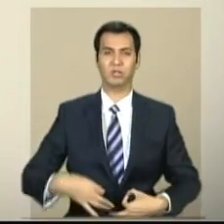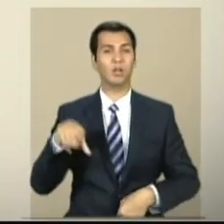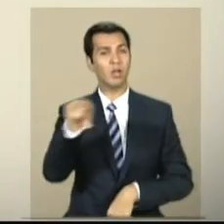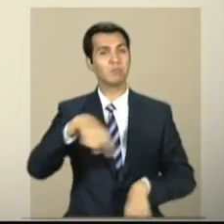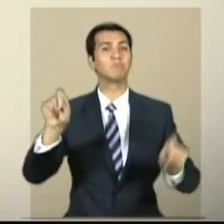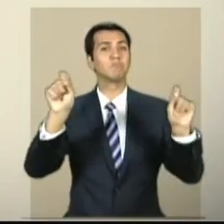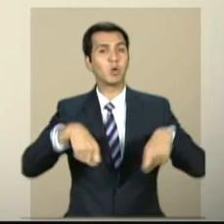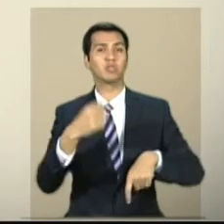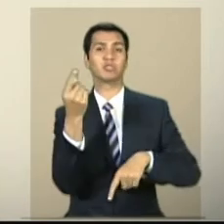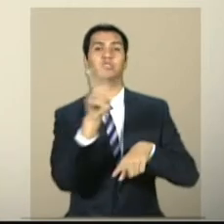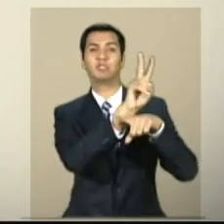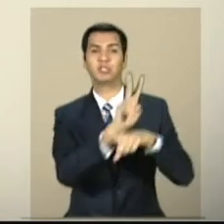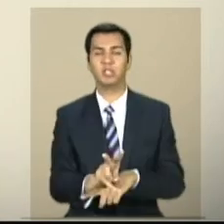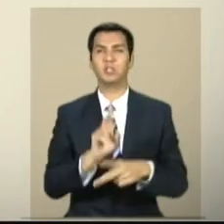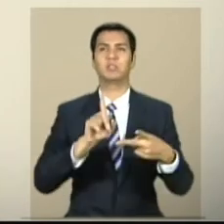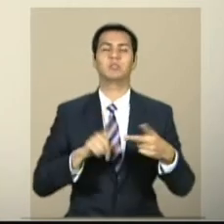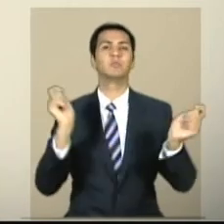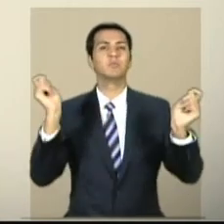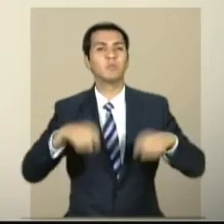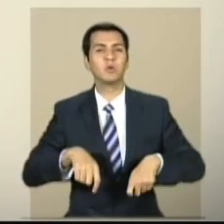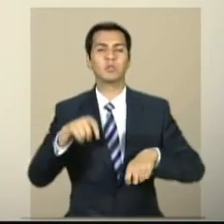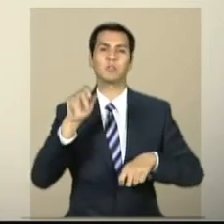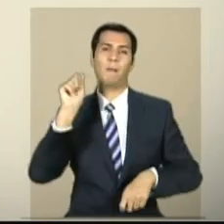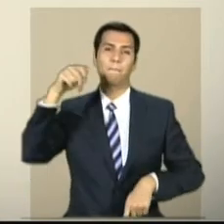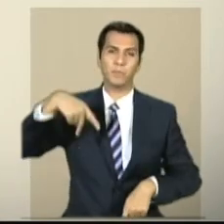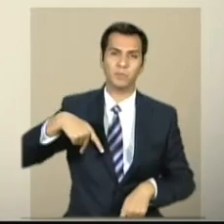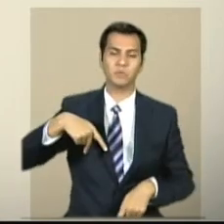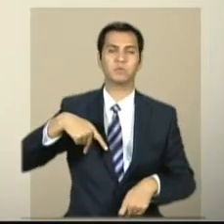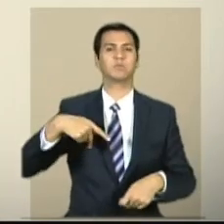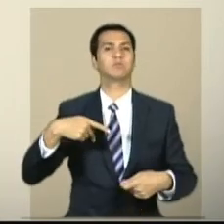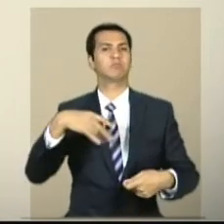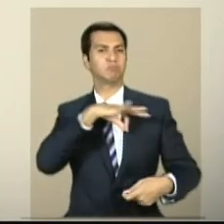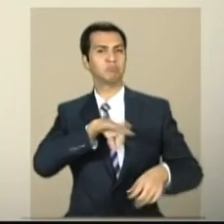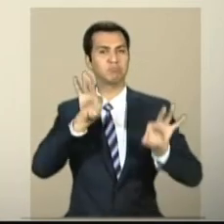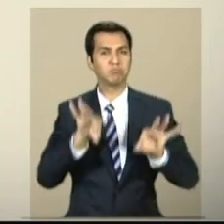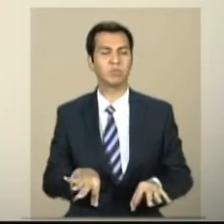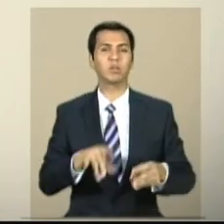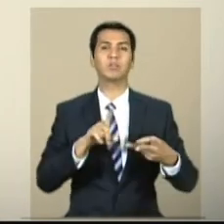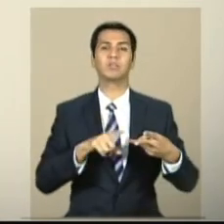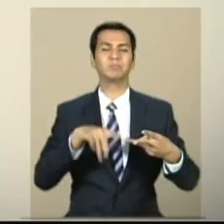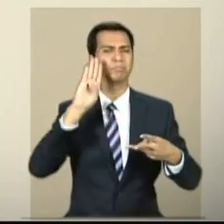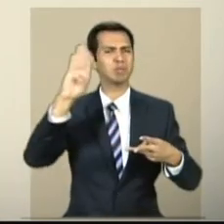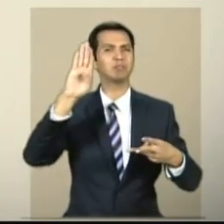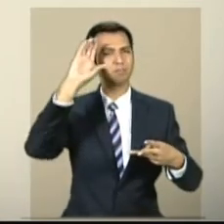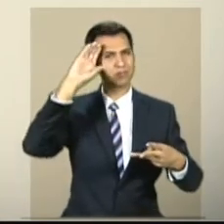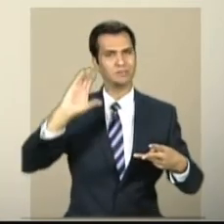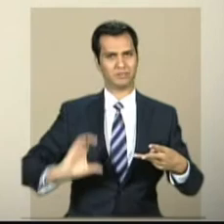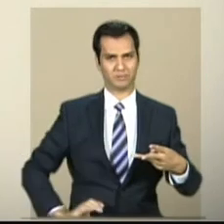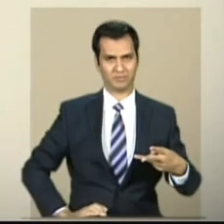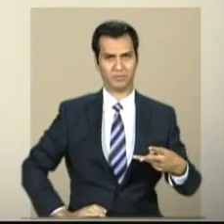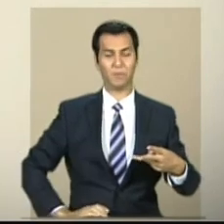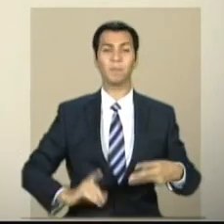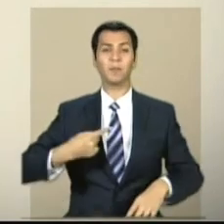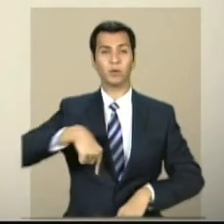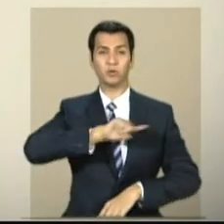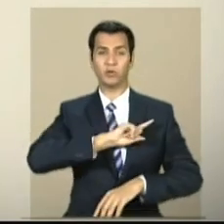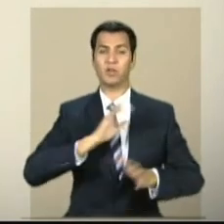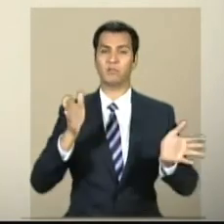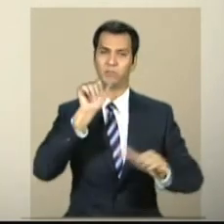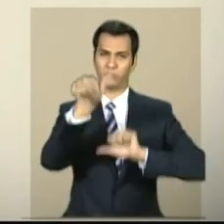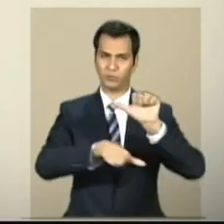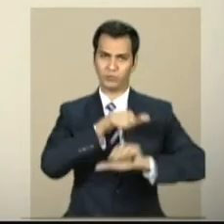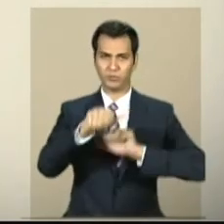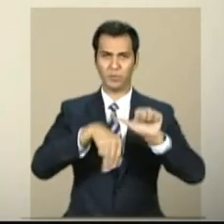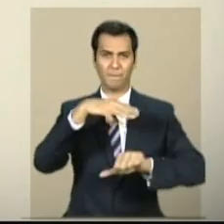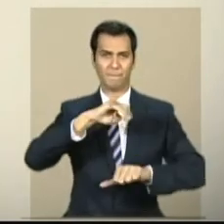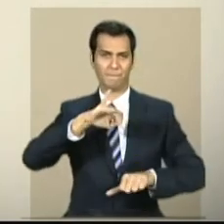a crédito, previdência, uma aposentadoria e, sobretudo, cidadania. Nós atualizamos o programa e